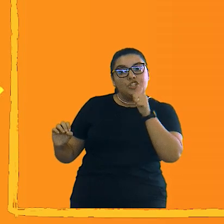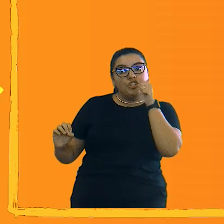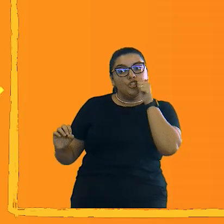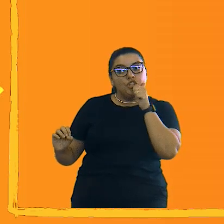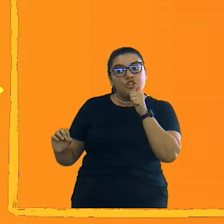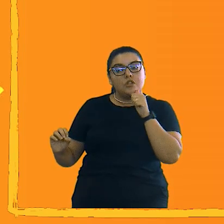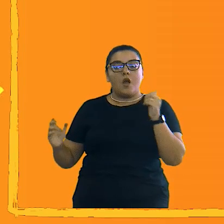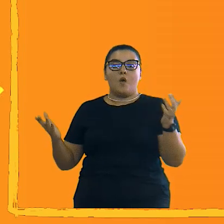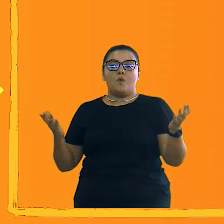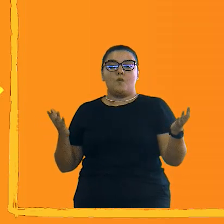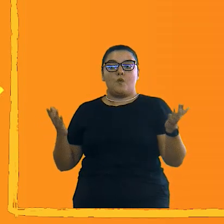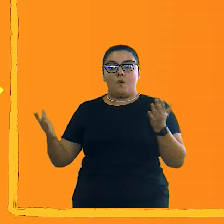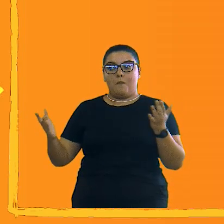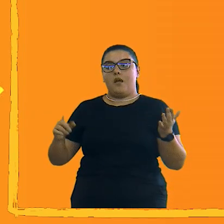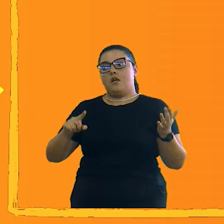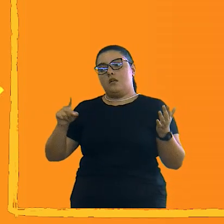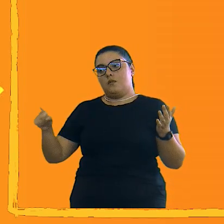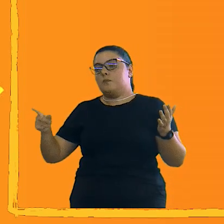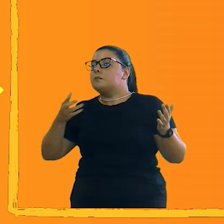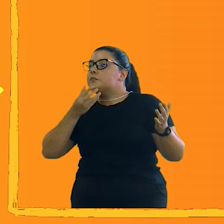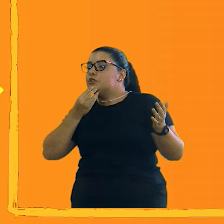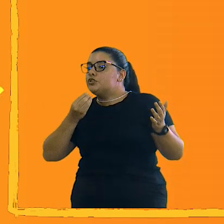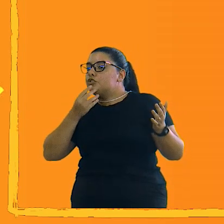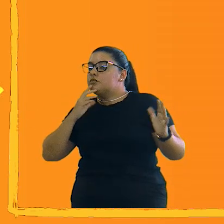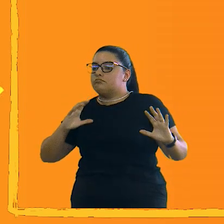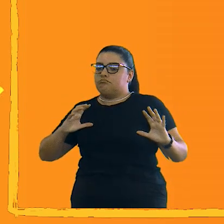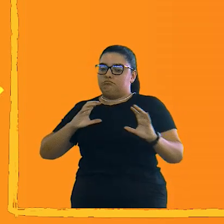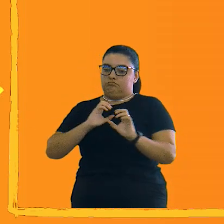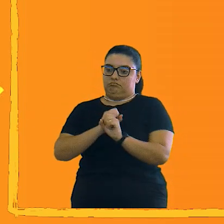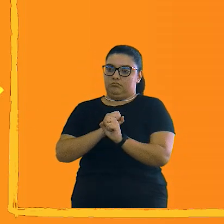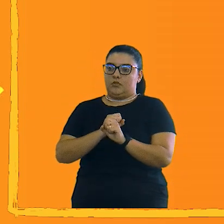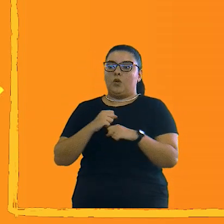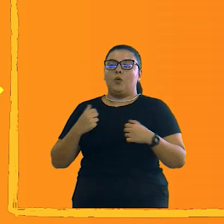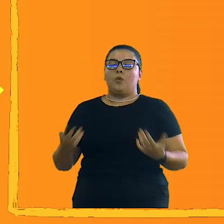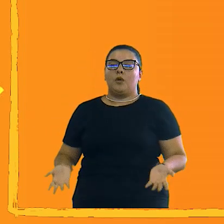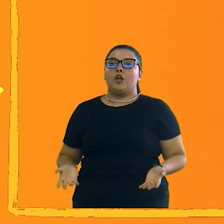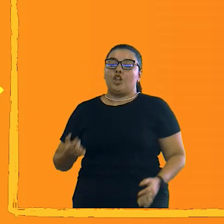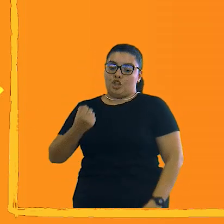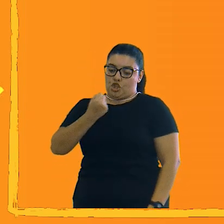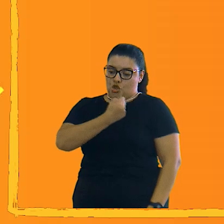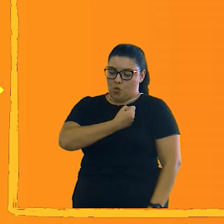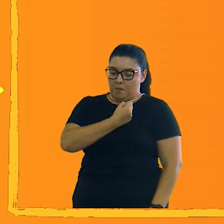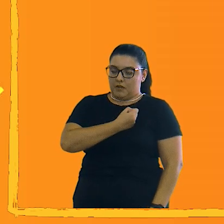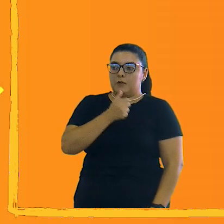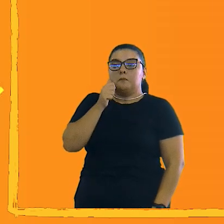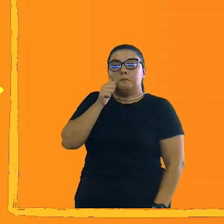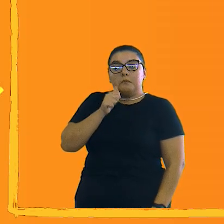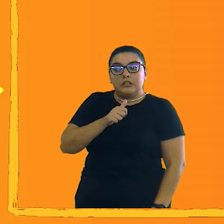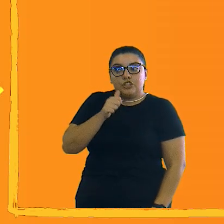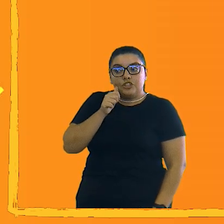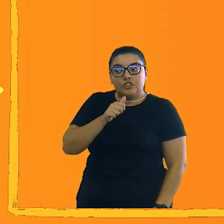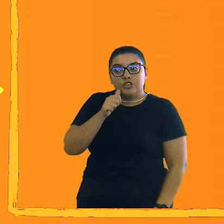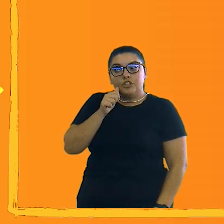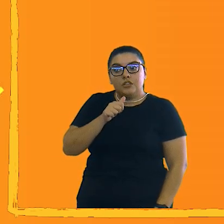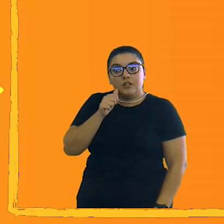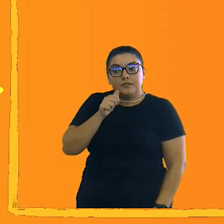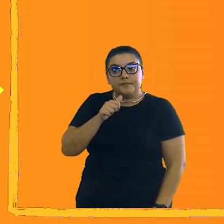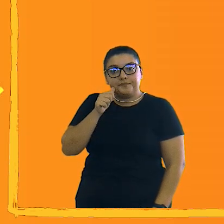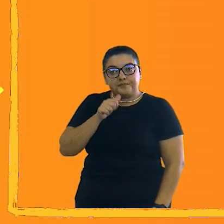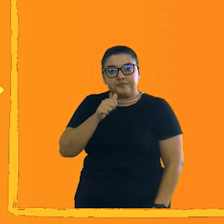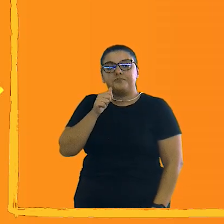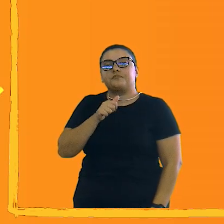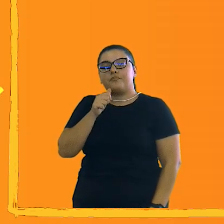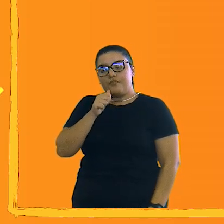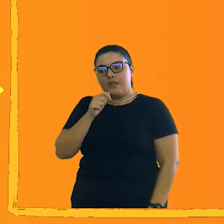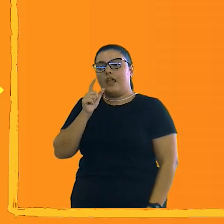meninas e o total de alunos como é número de meninas ela